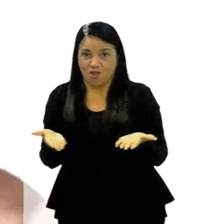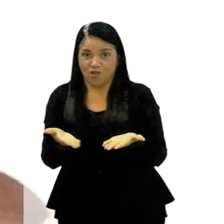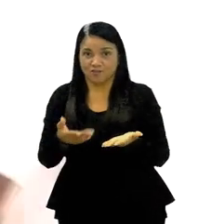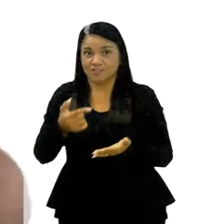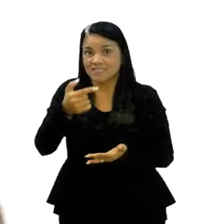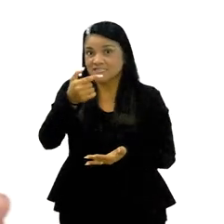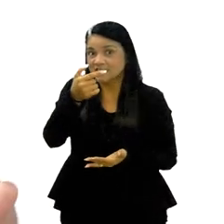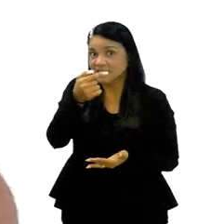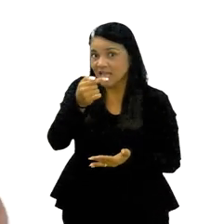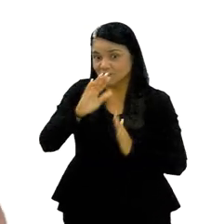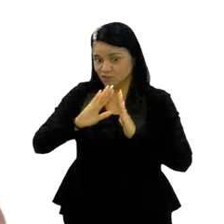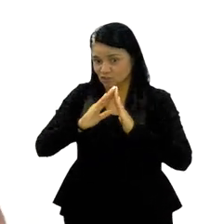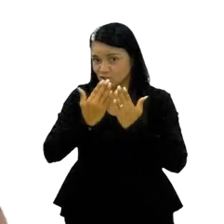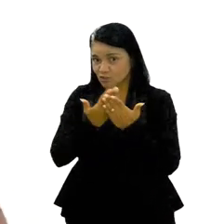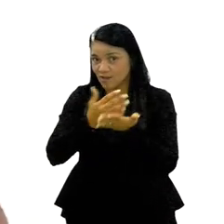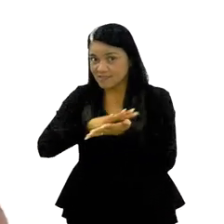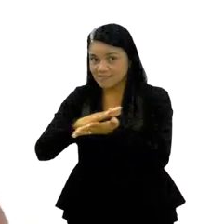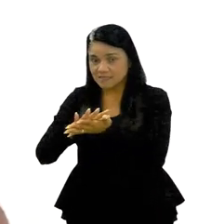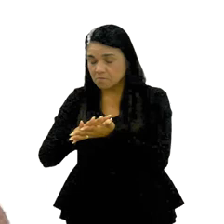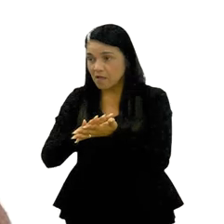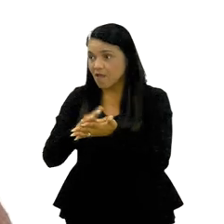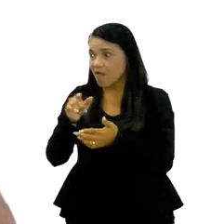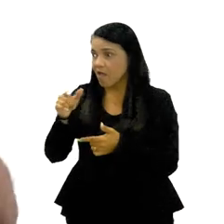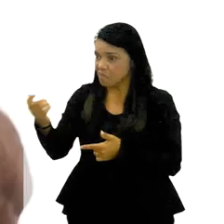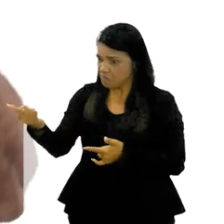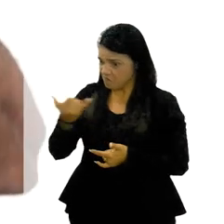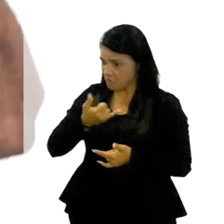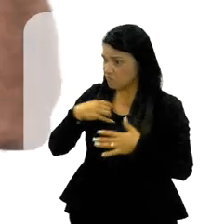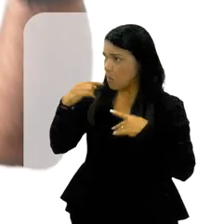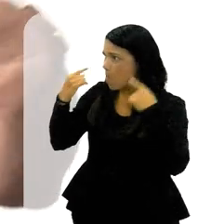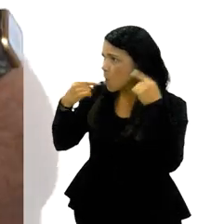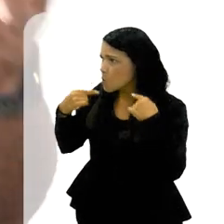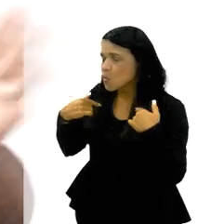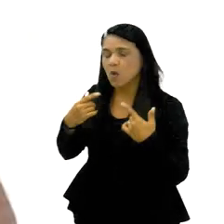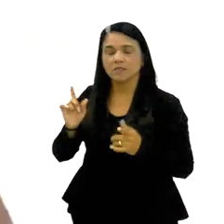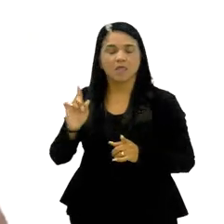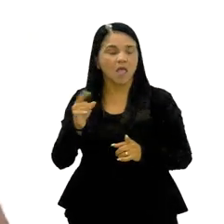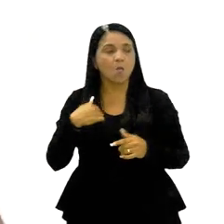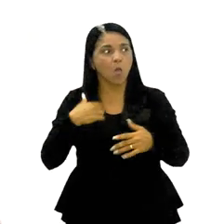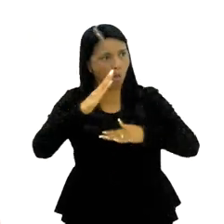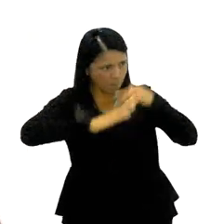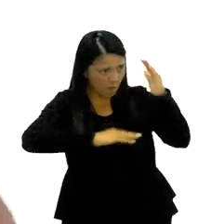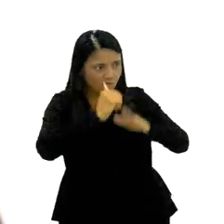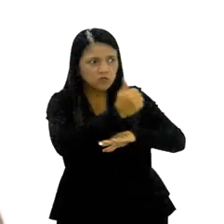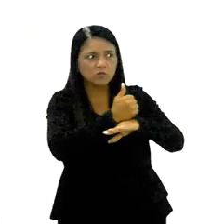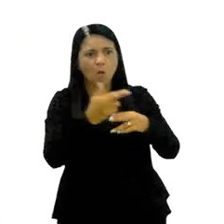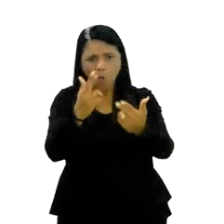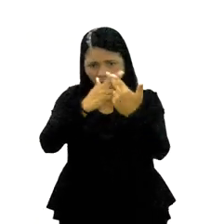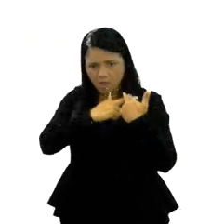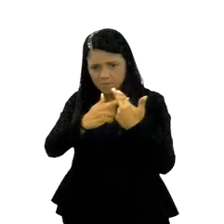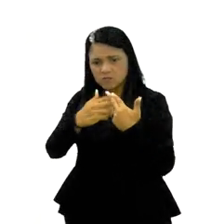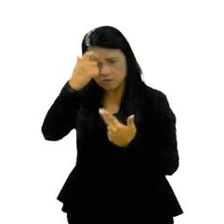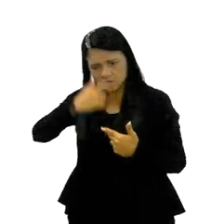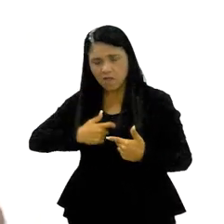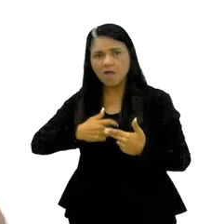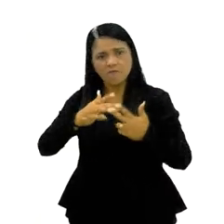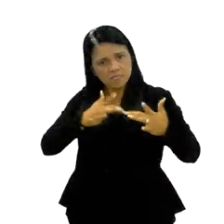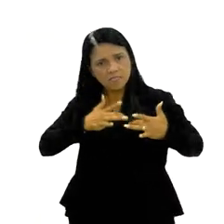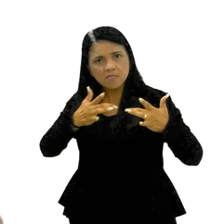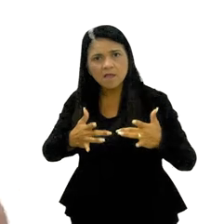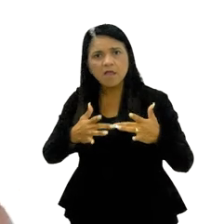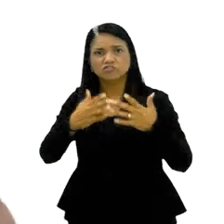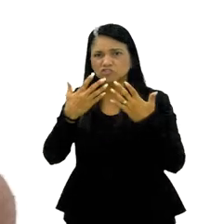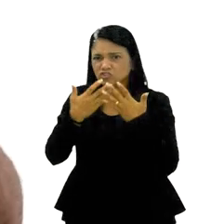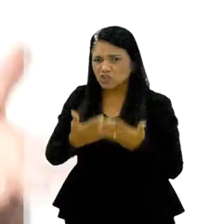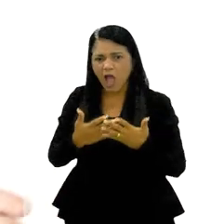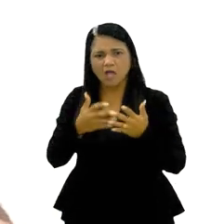toa que hoje a gente fez 7 escolas de samba. Não, todo mundo fala, você é maluco. Não, eu não sou maluco. Eu sou profissional pra caramba. Eu sou um cara